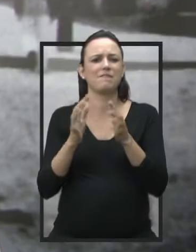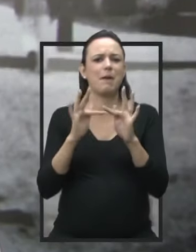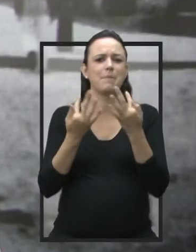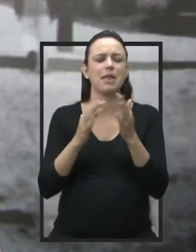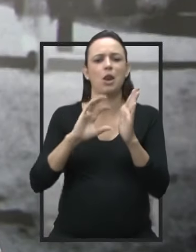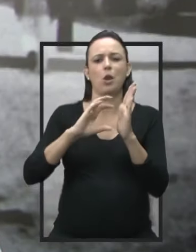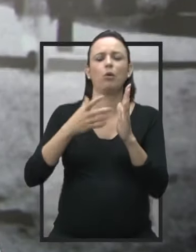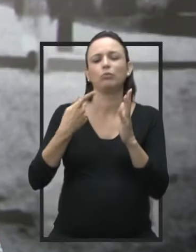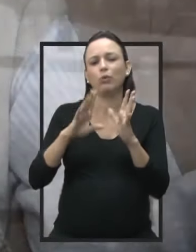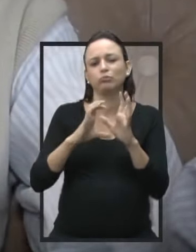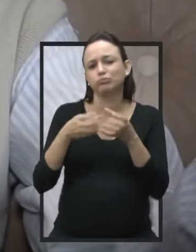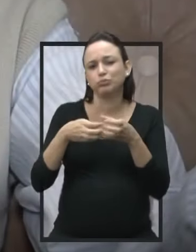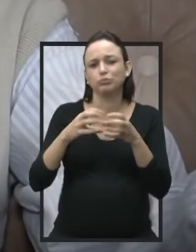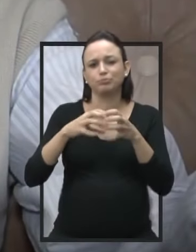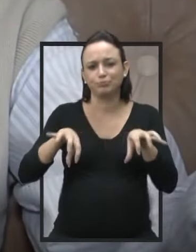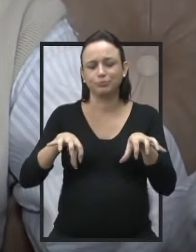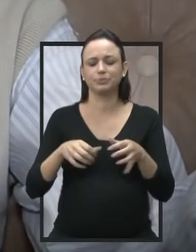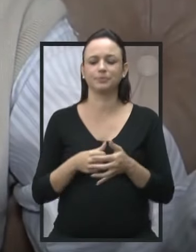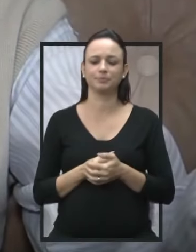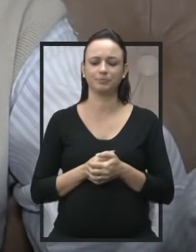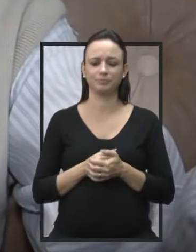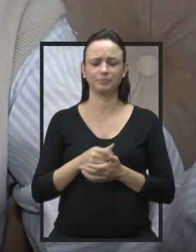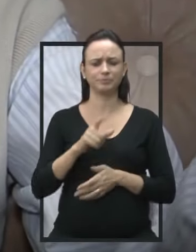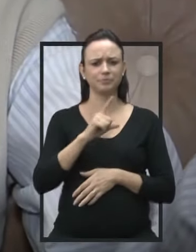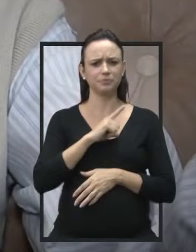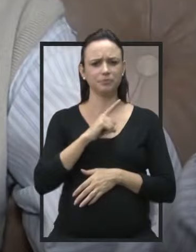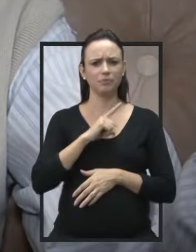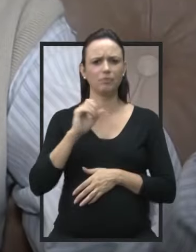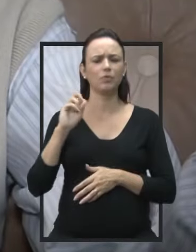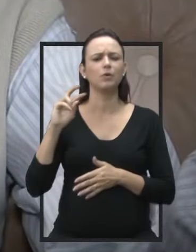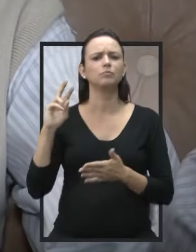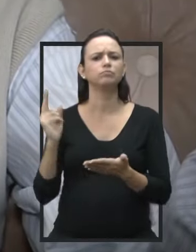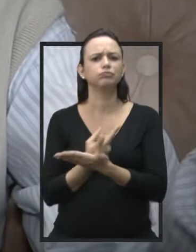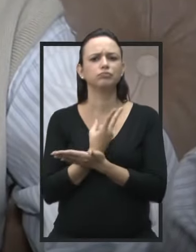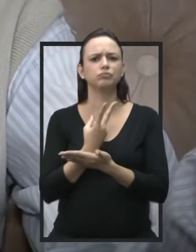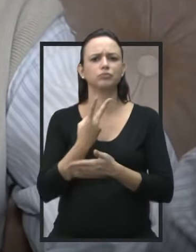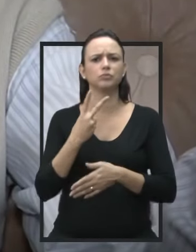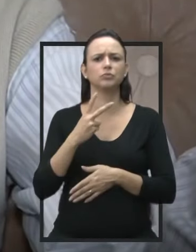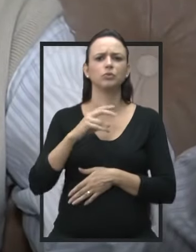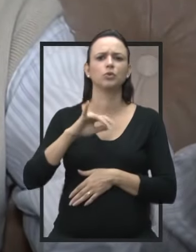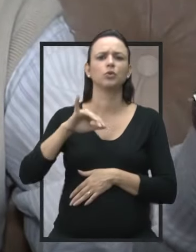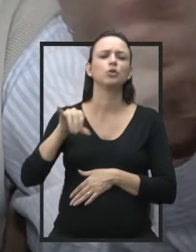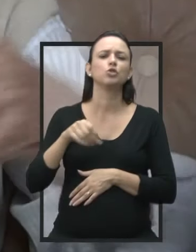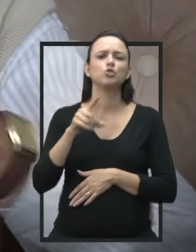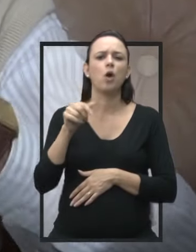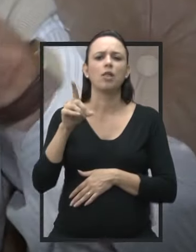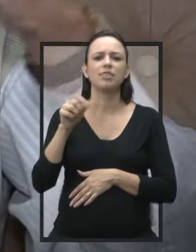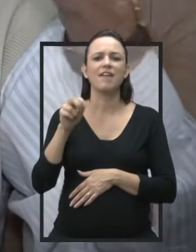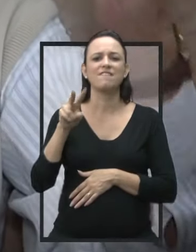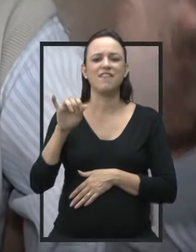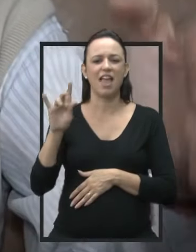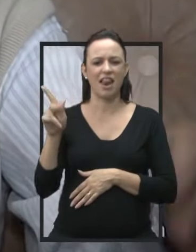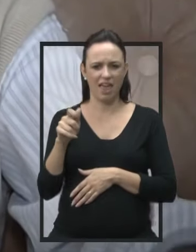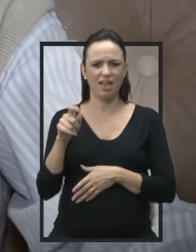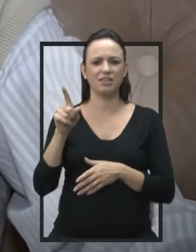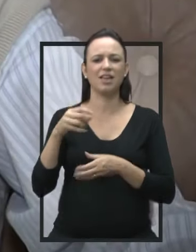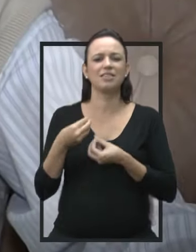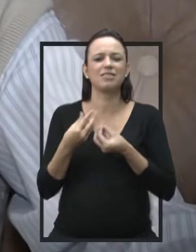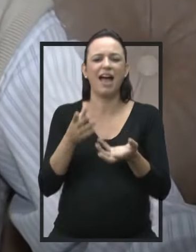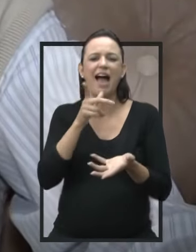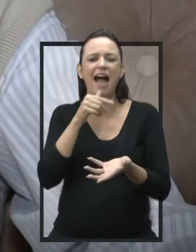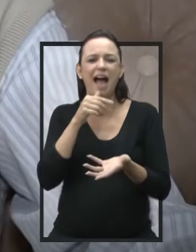fragmentação do seu grupo político. Houve um acidente muito grande no João da Velha, que era o grande abastecedor de água